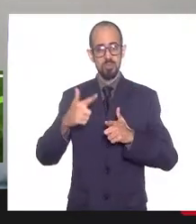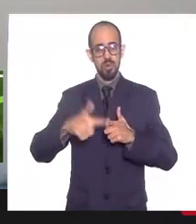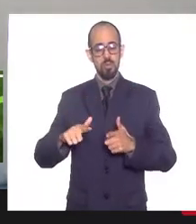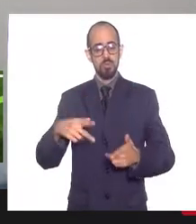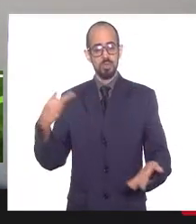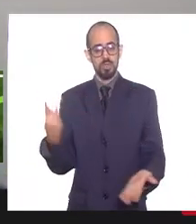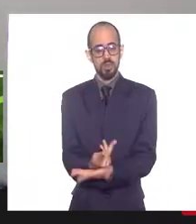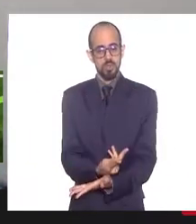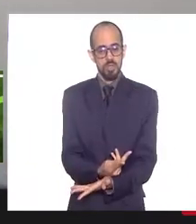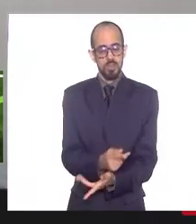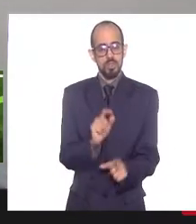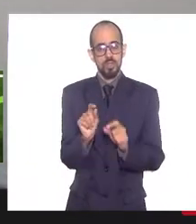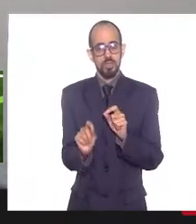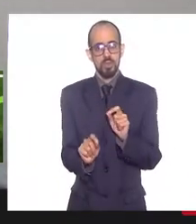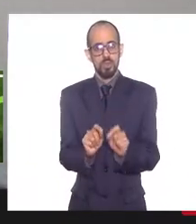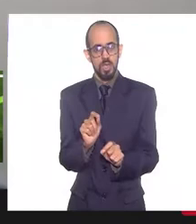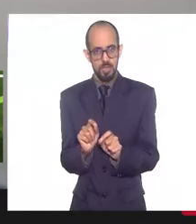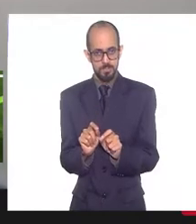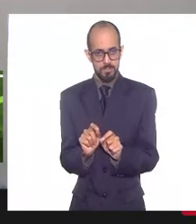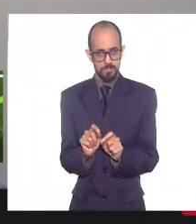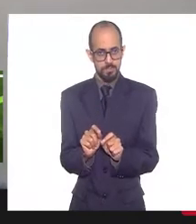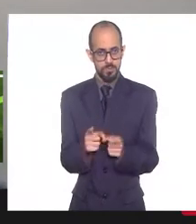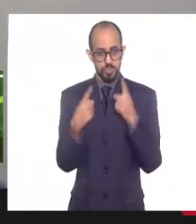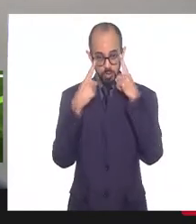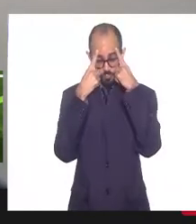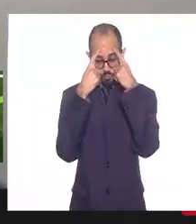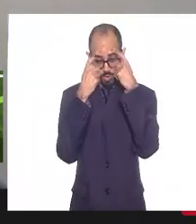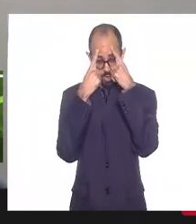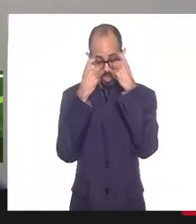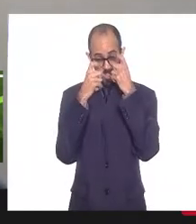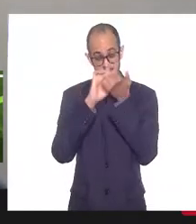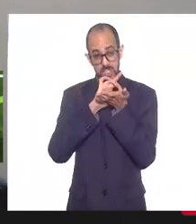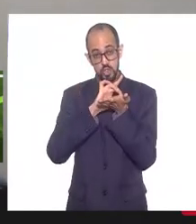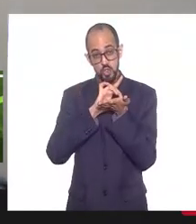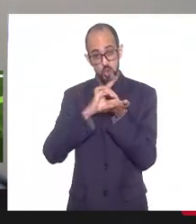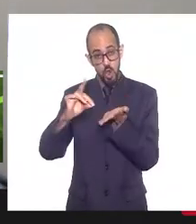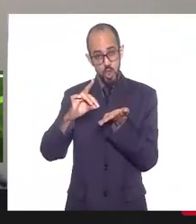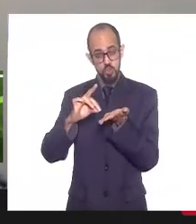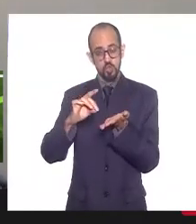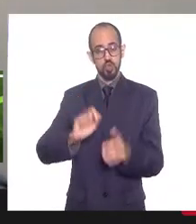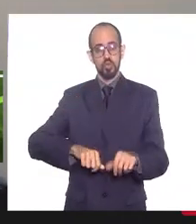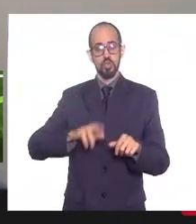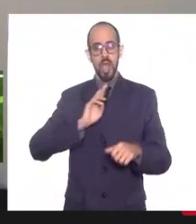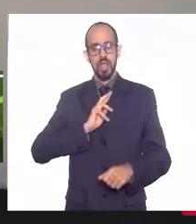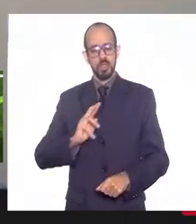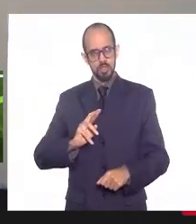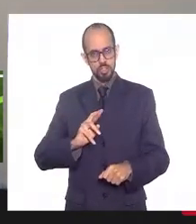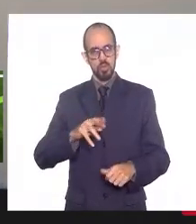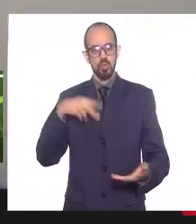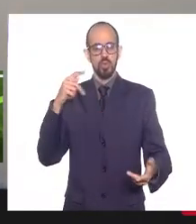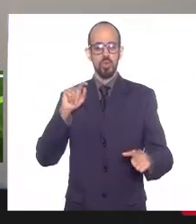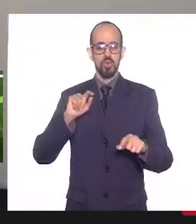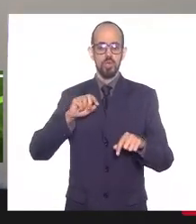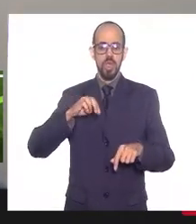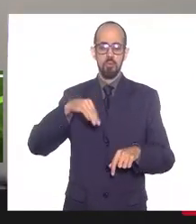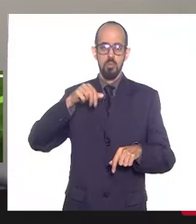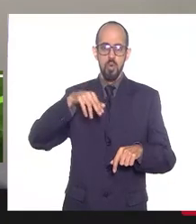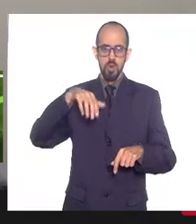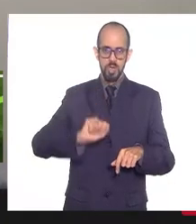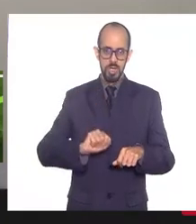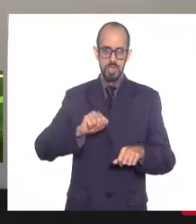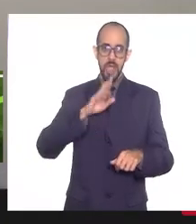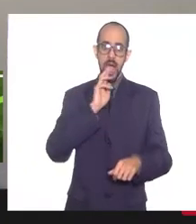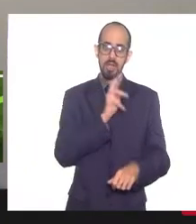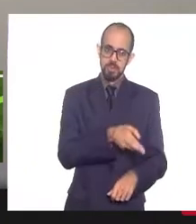frequentes acontecimentos de violência e ódio no campo religioso, que decorrem, a Mônica tem razão, em